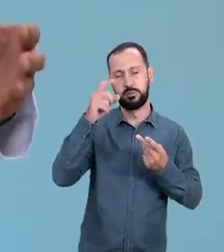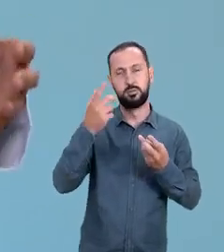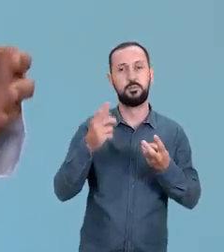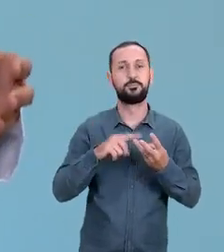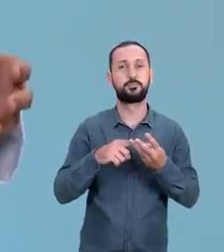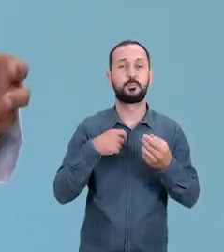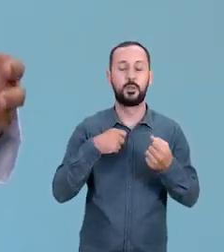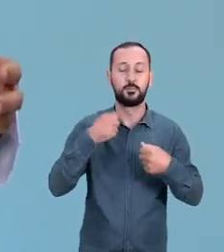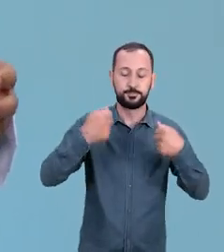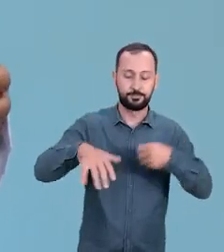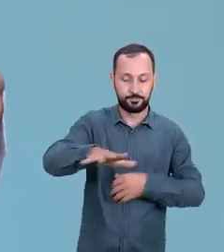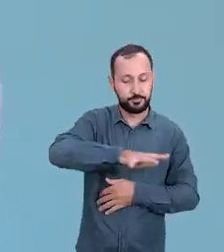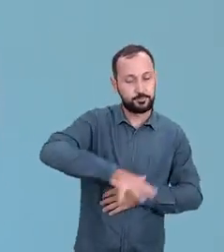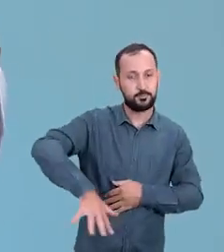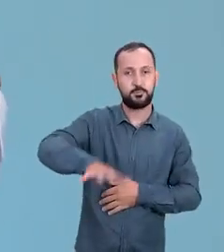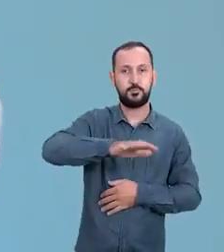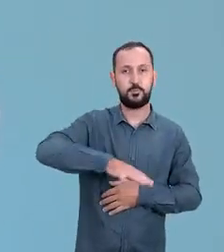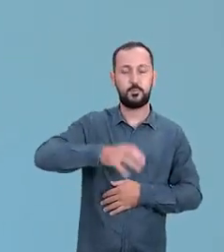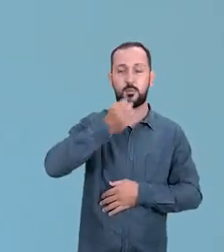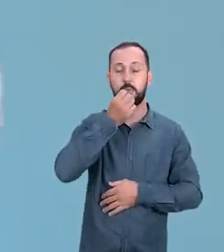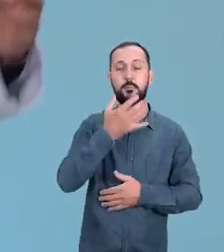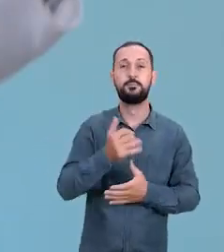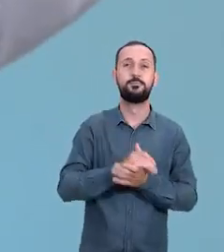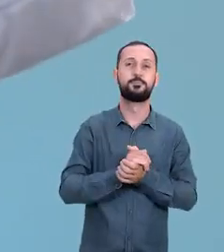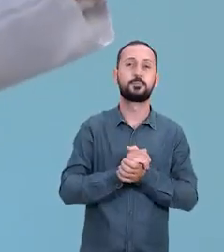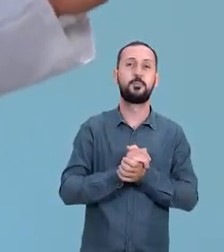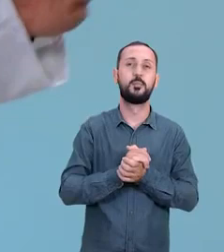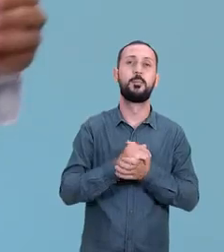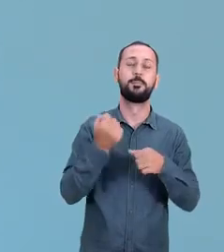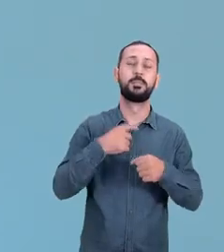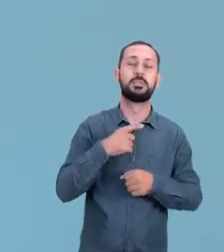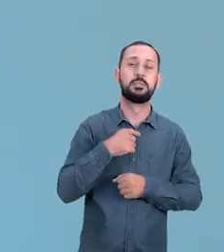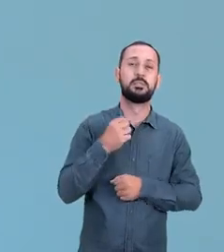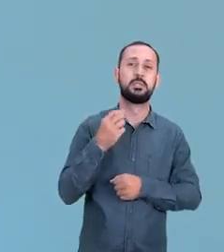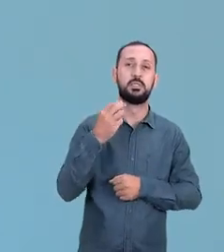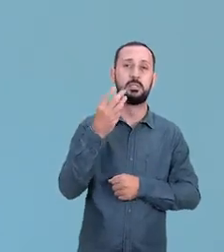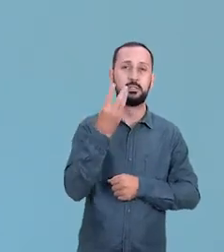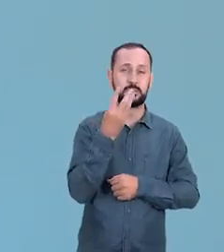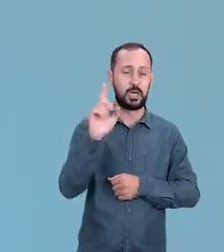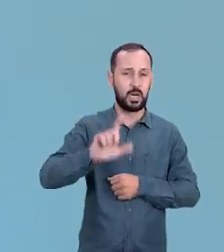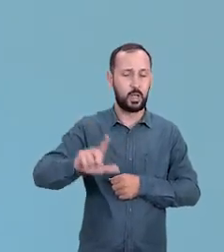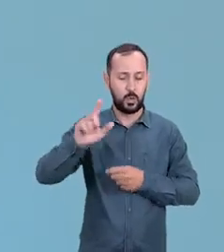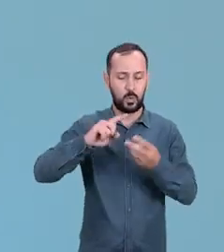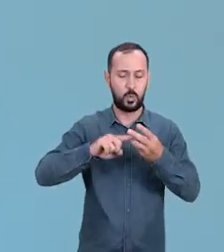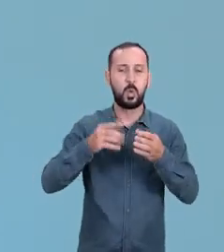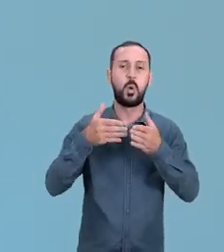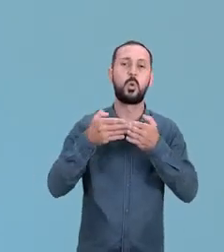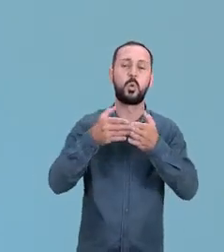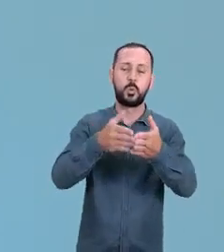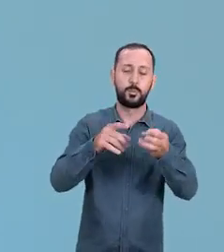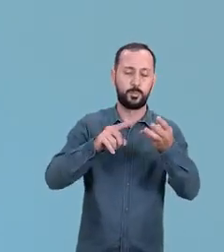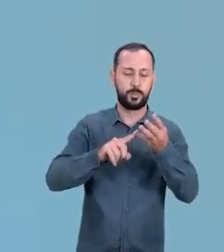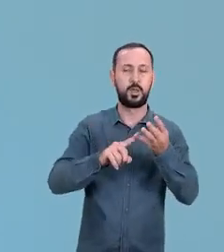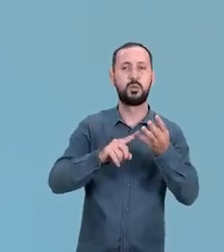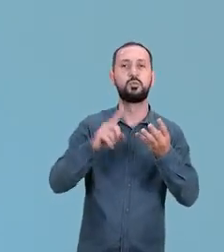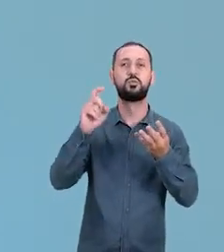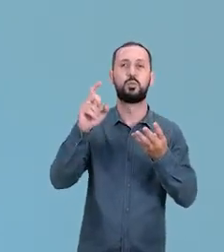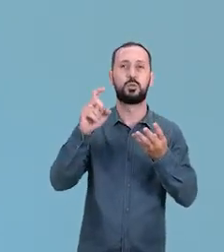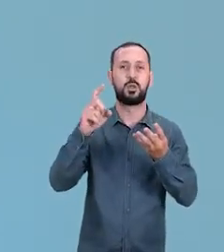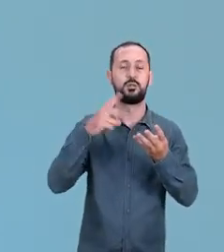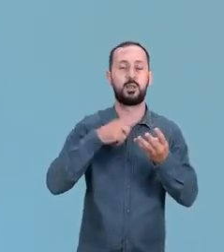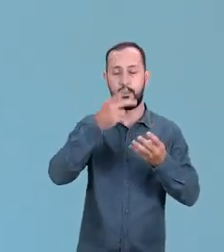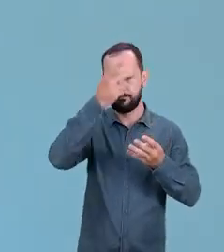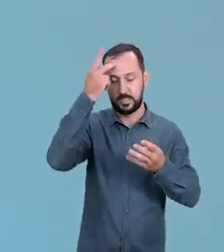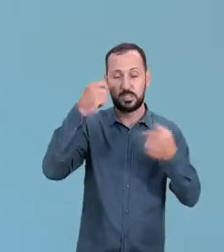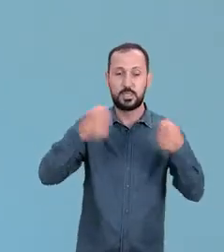que ter as macro-regiões funcionando, nós temos que ter Três Lagoas, Corumbá, Campo Grande e Dourados,